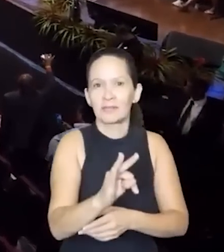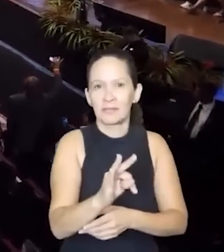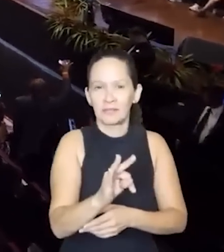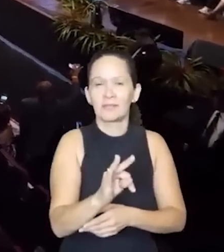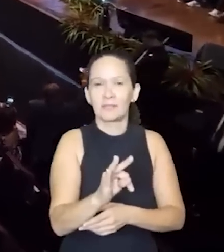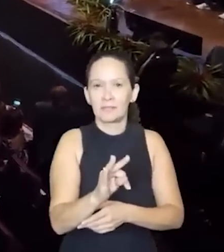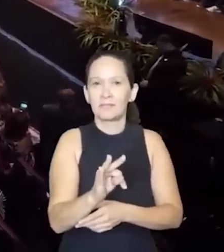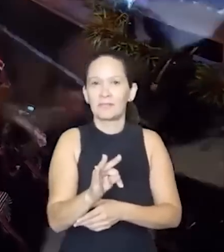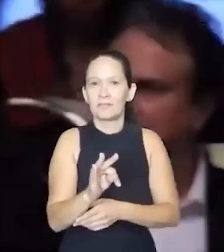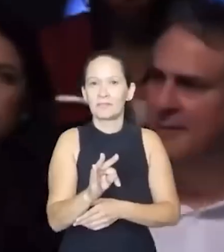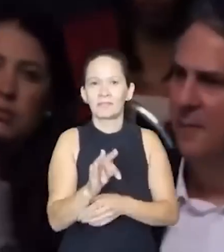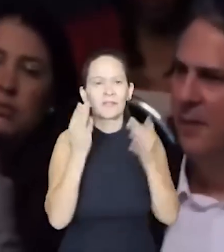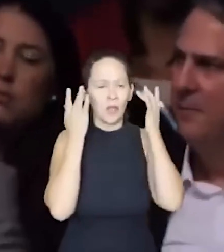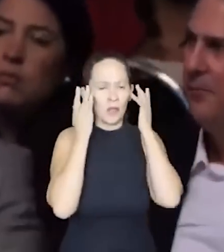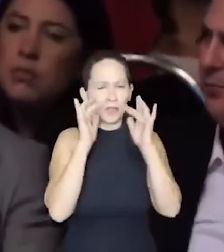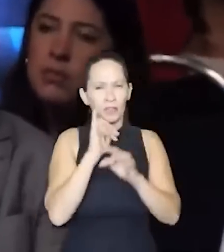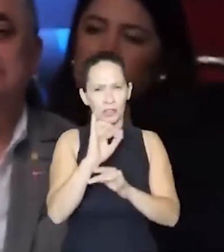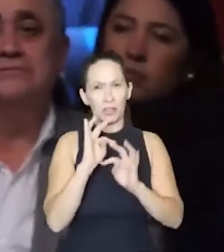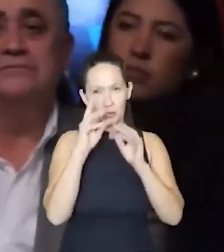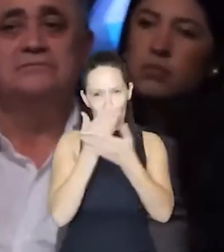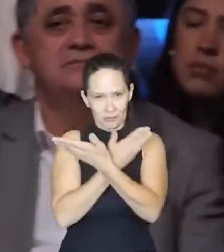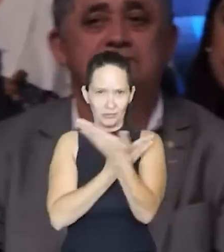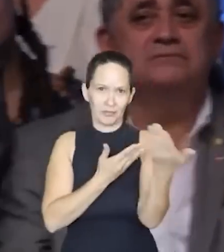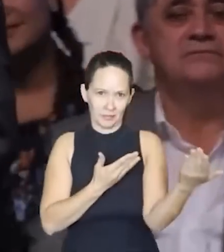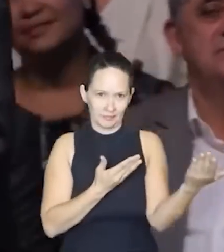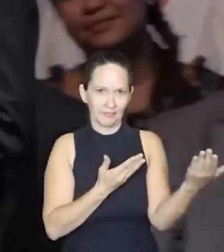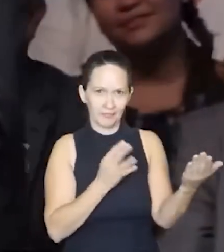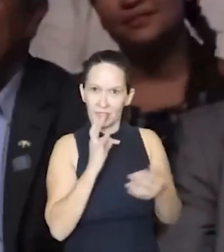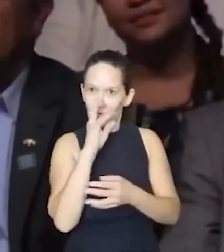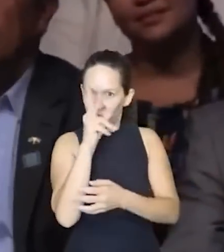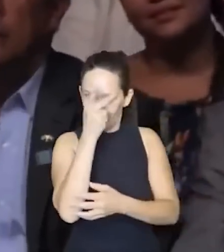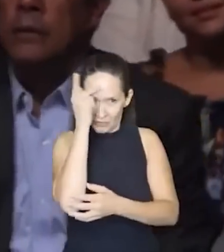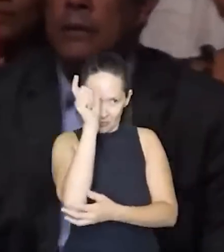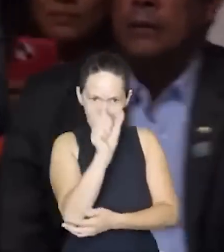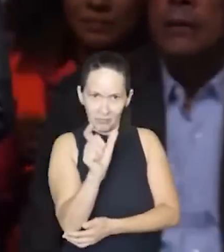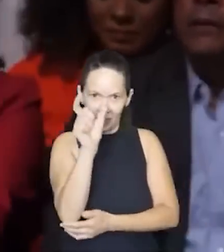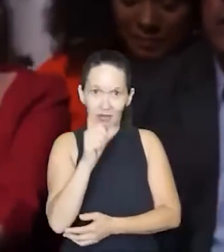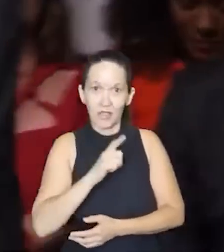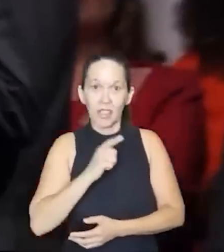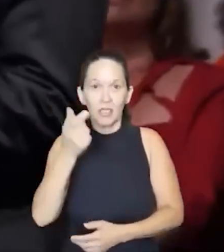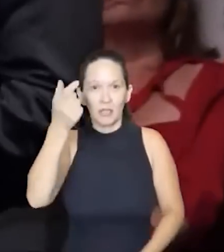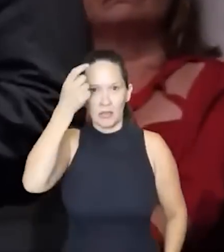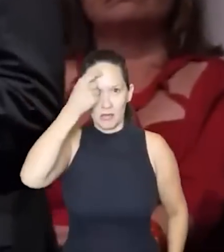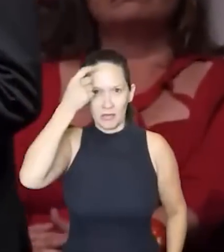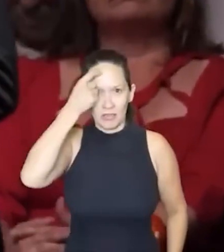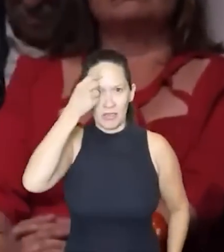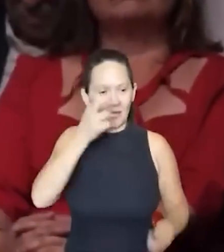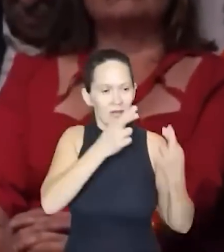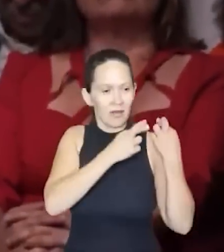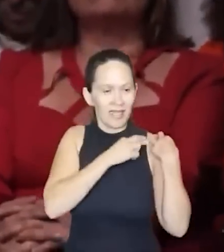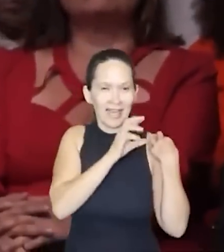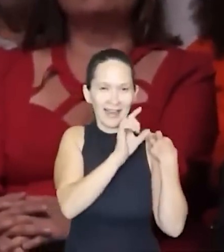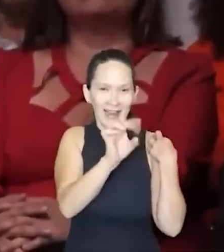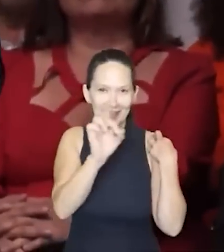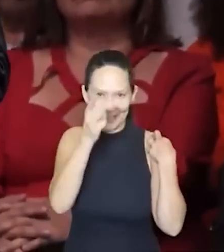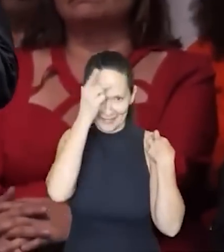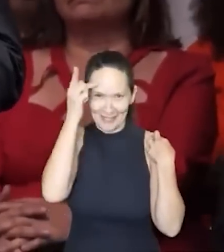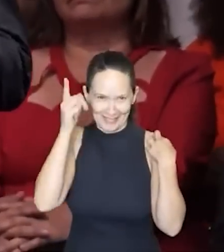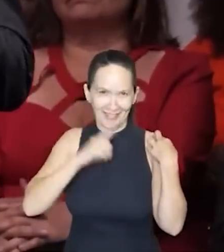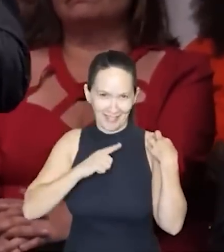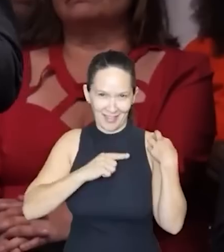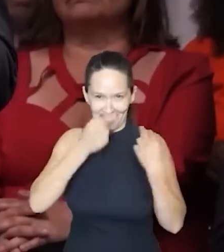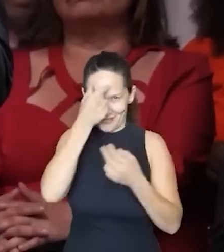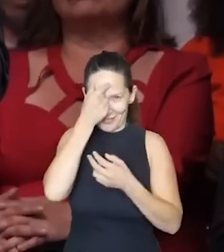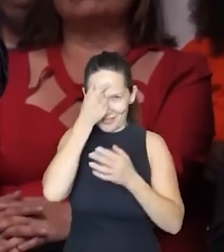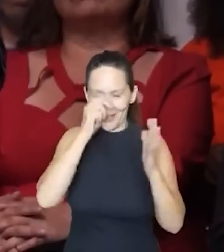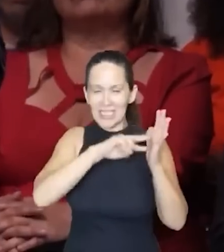Eu não sei se todo mundo tem consciência da responsabilidade do que é assinar